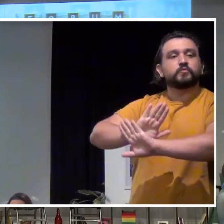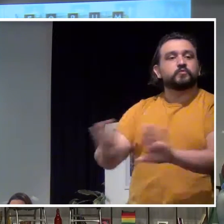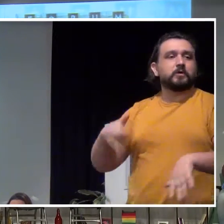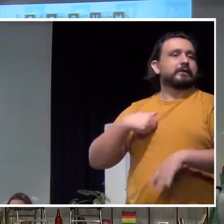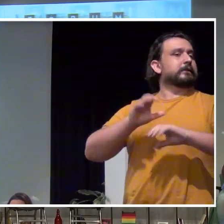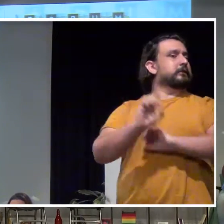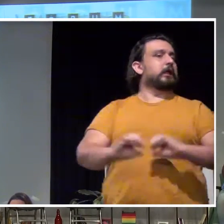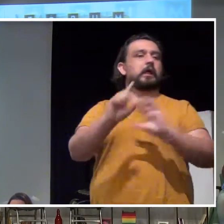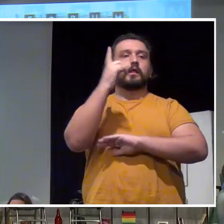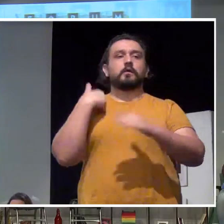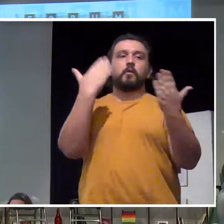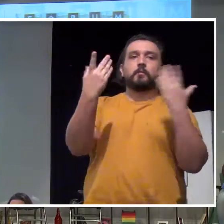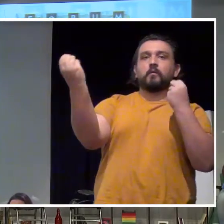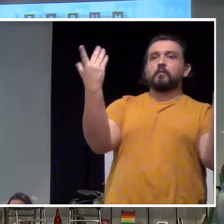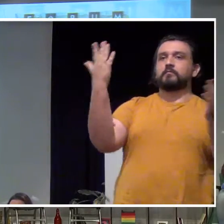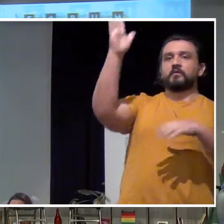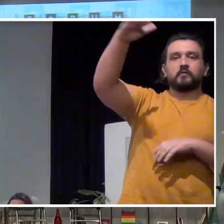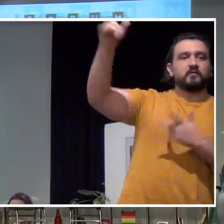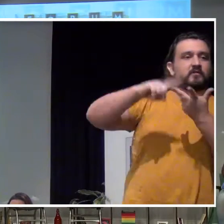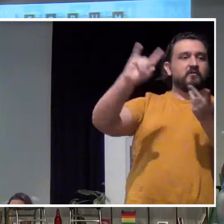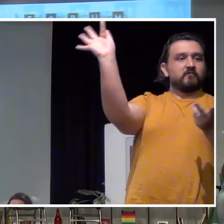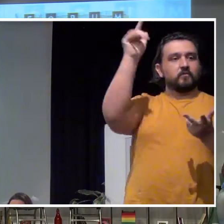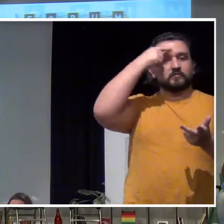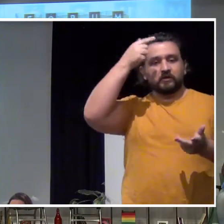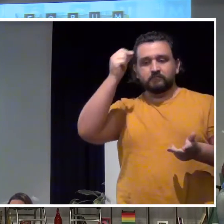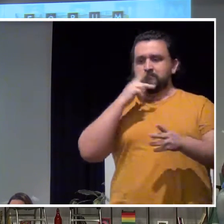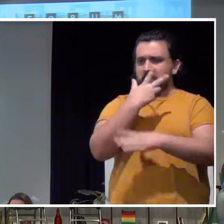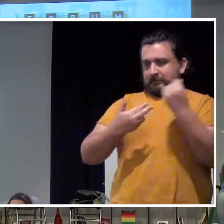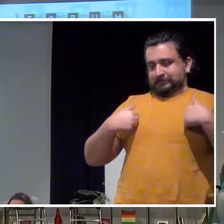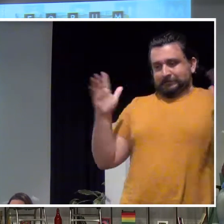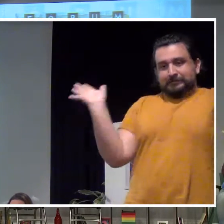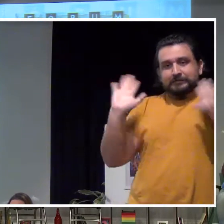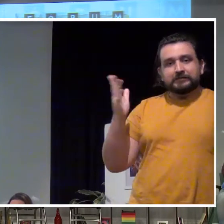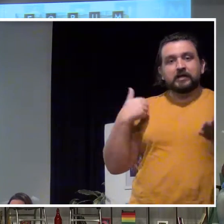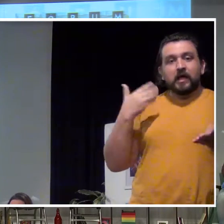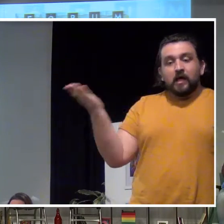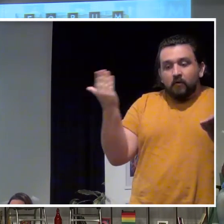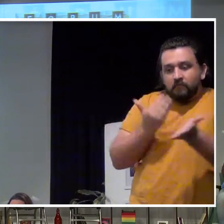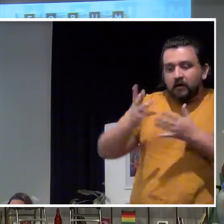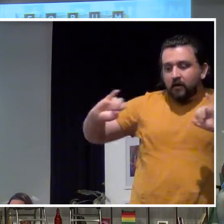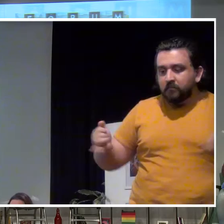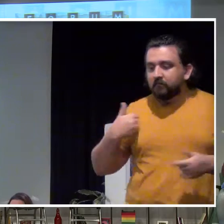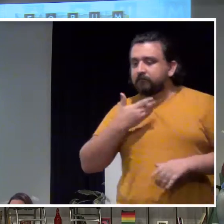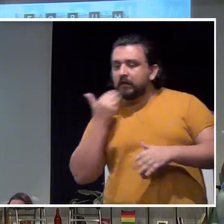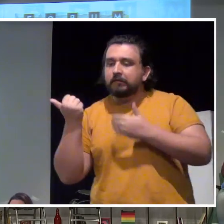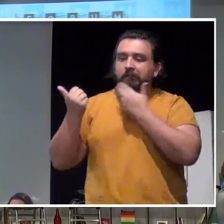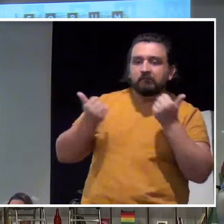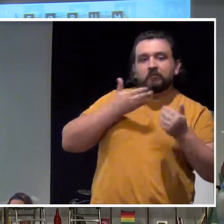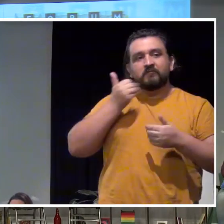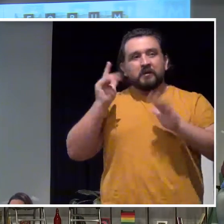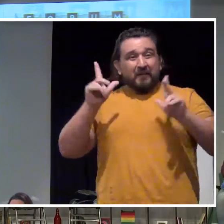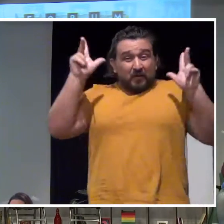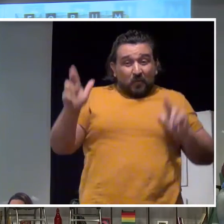tem nada comparável com uma faculdade bilíngue. Você aproveita técnicas e práticas, mas não